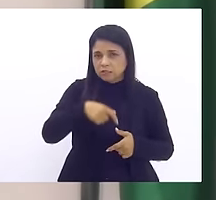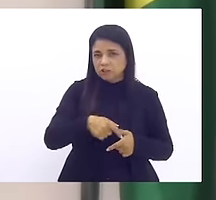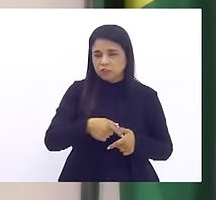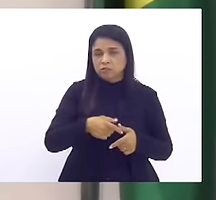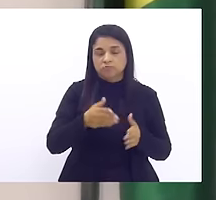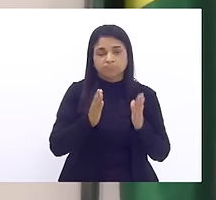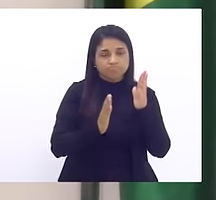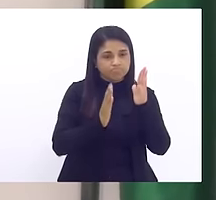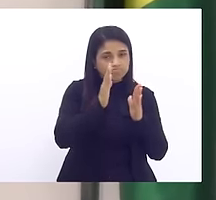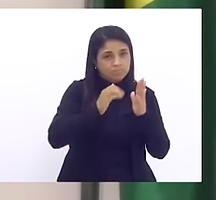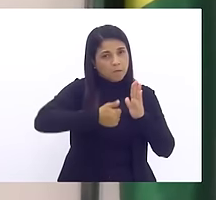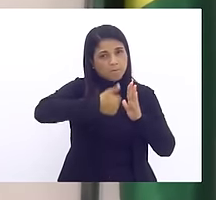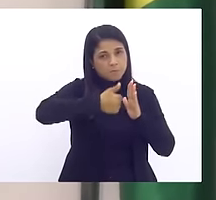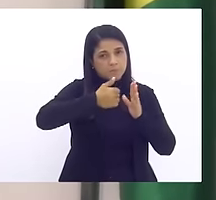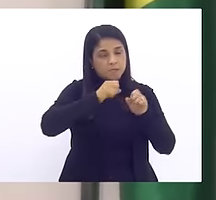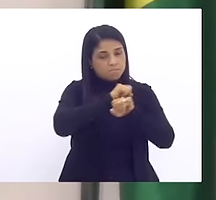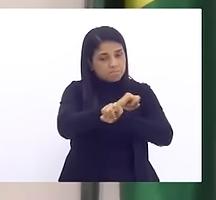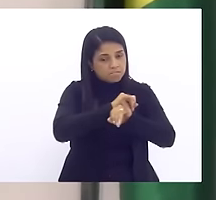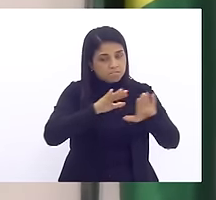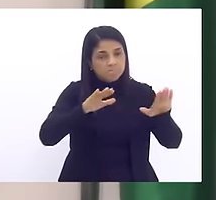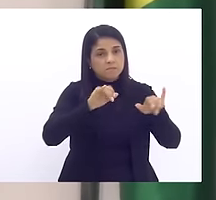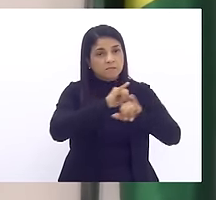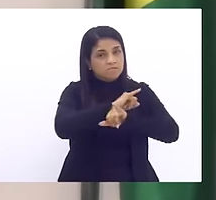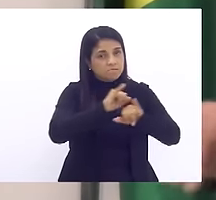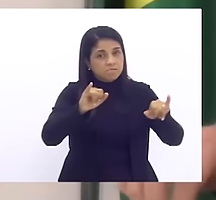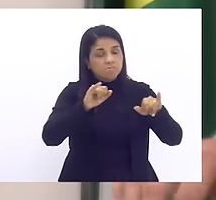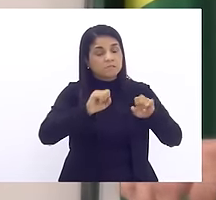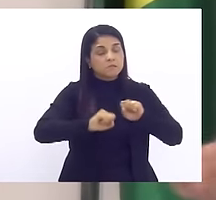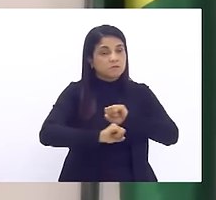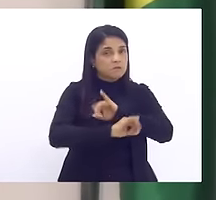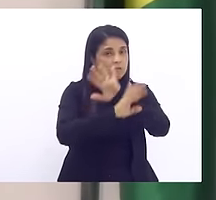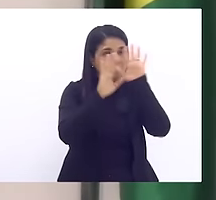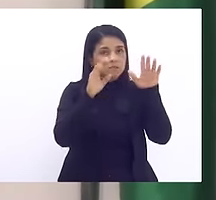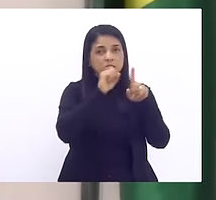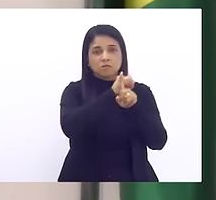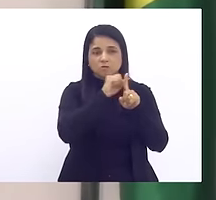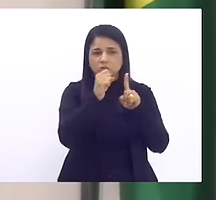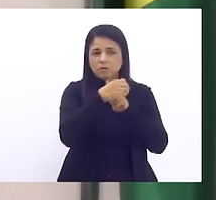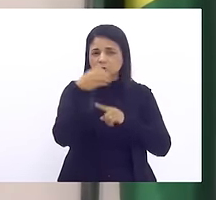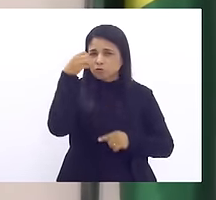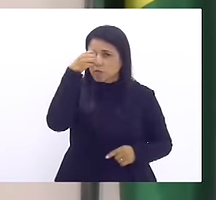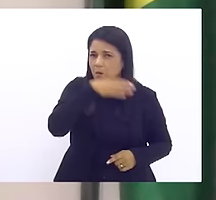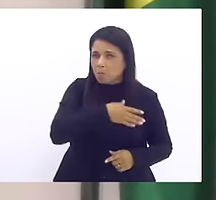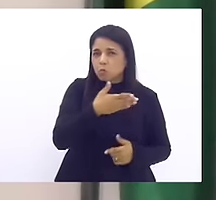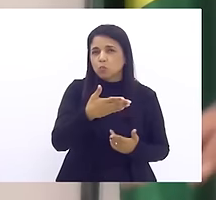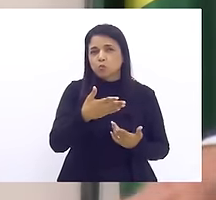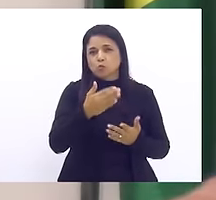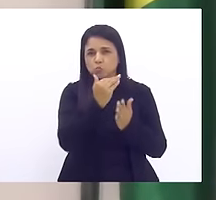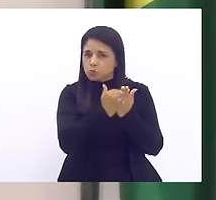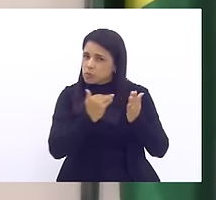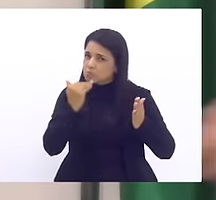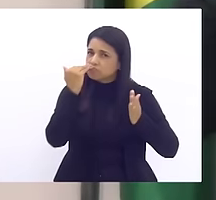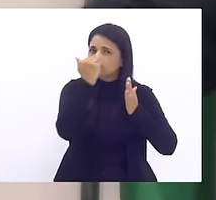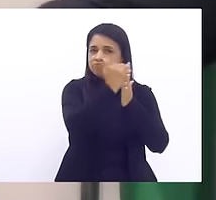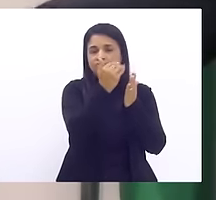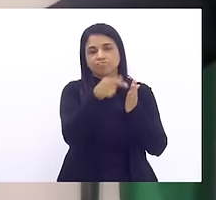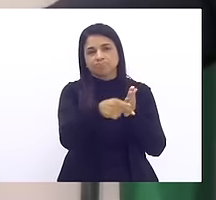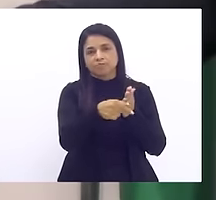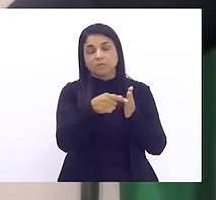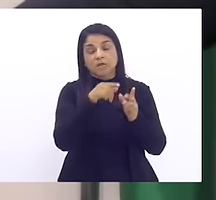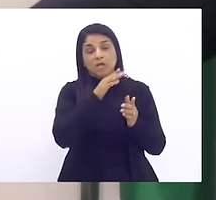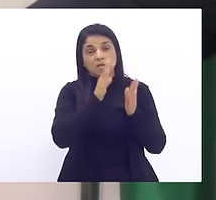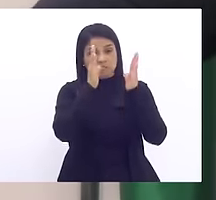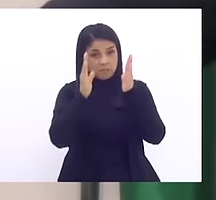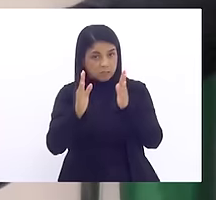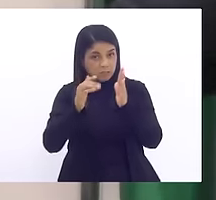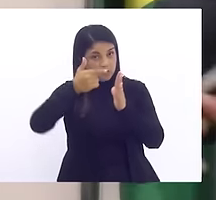para esclarecer a sociedade o que vinha acontecendo dos abusos dos excessos a segunda etapa